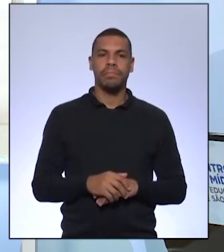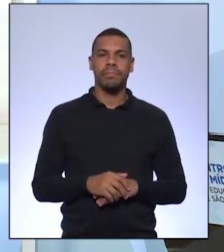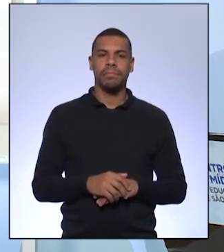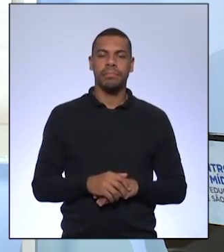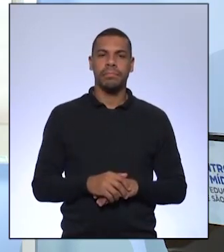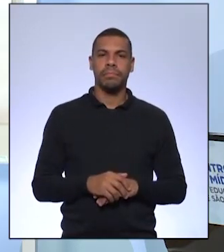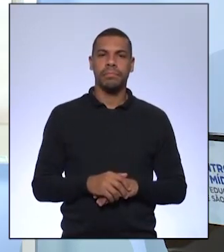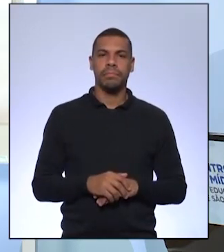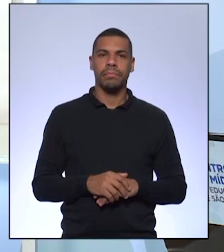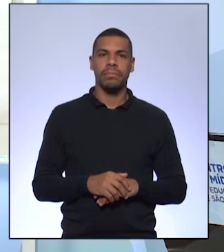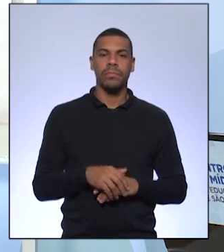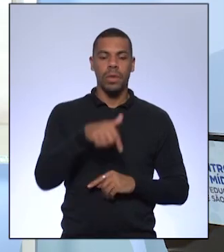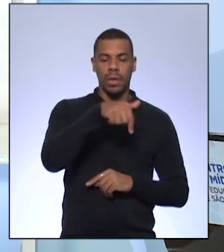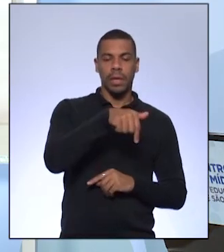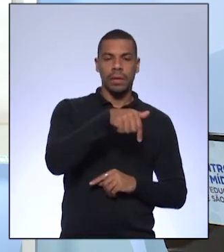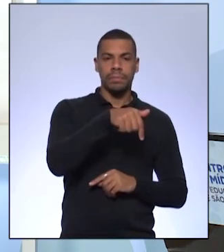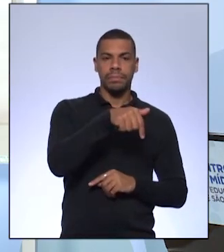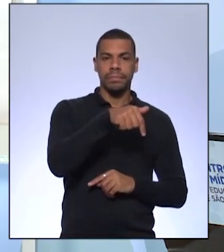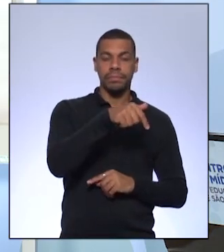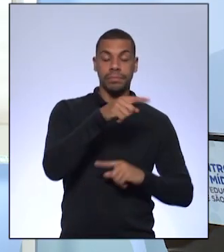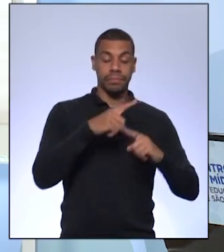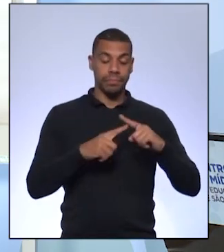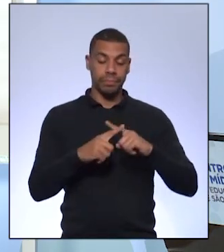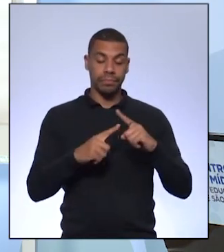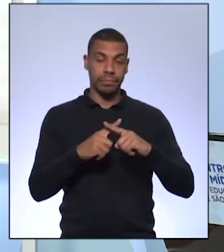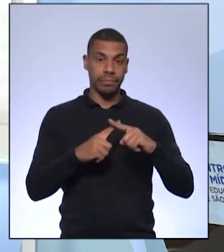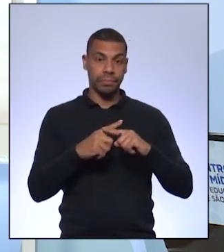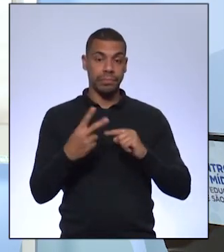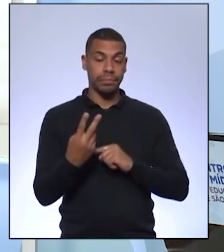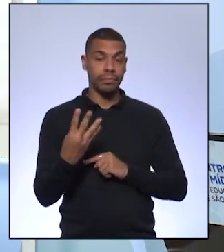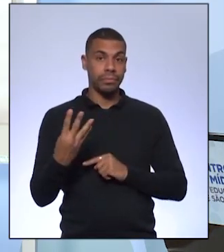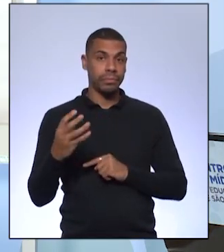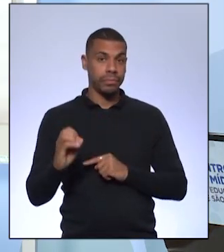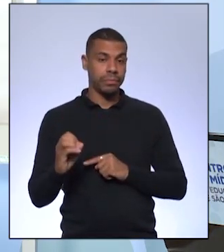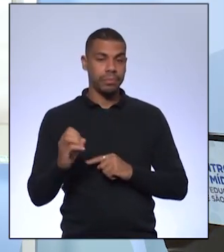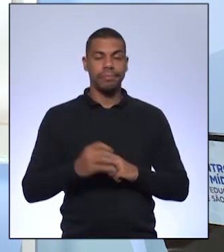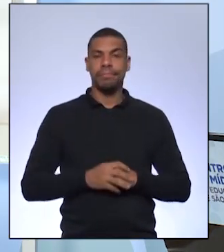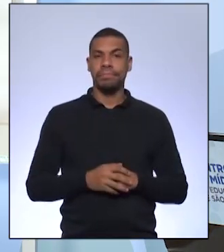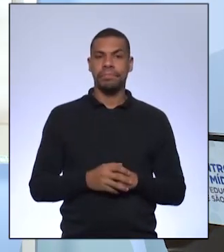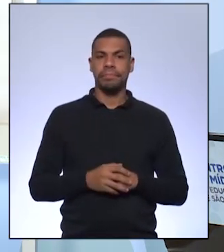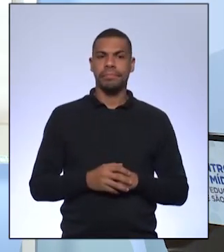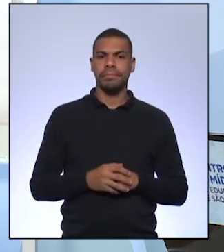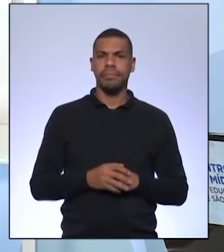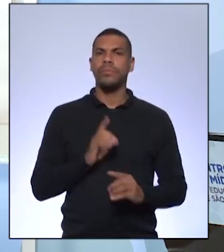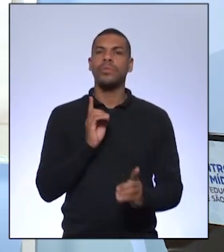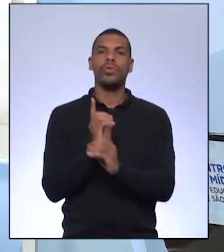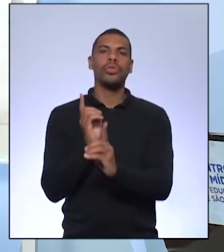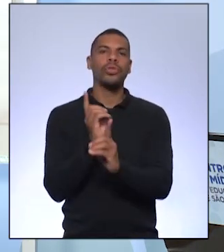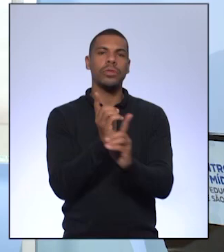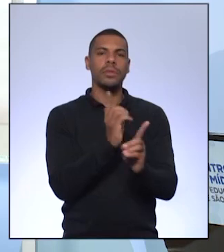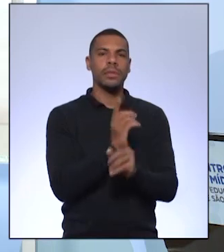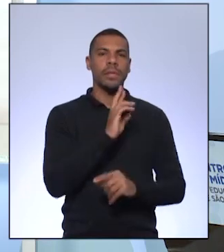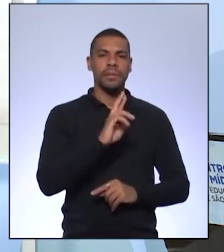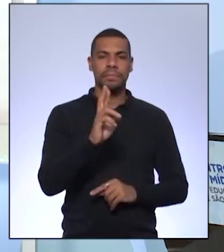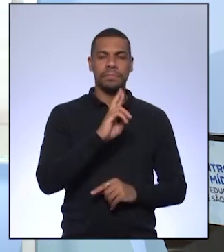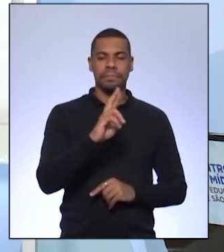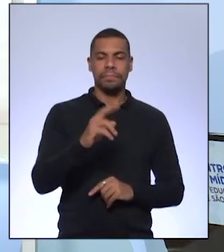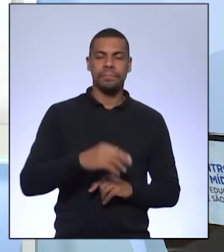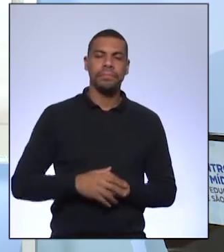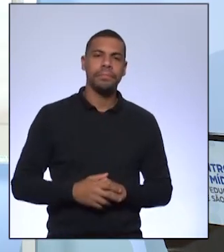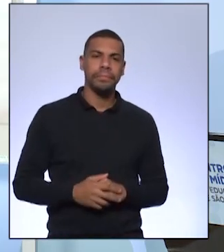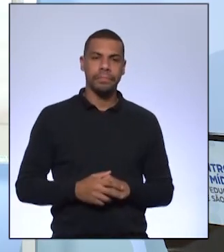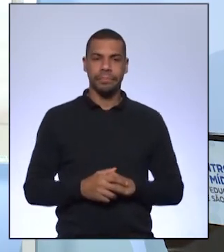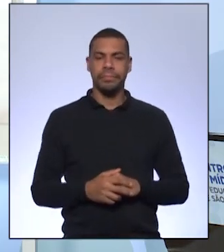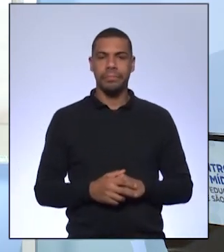quê? Produto dos extremos pelo produto dos meios, ok? E a gente vai chegar a essa conclusão